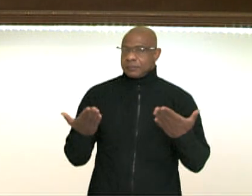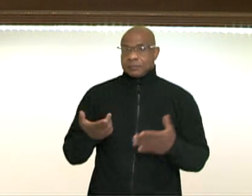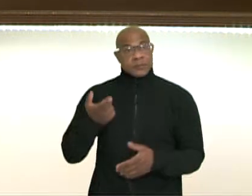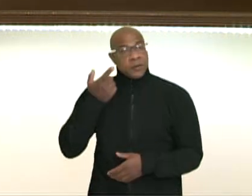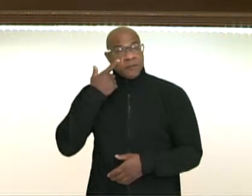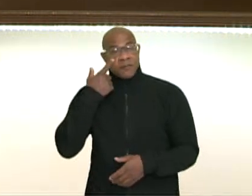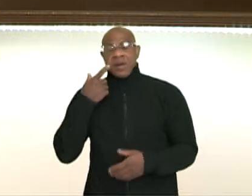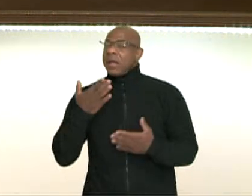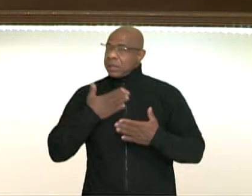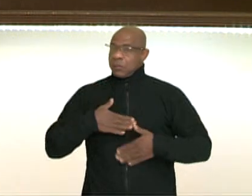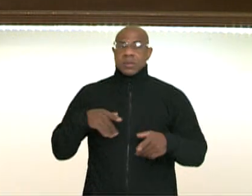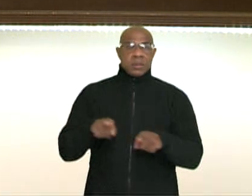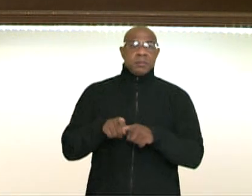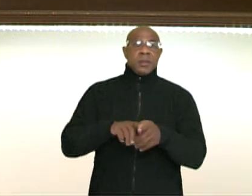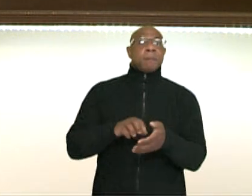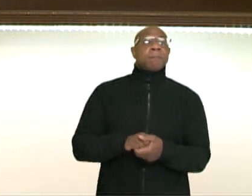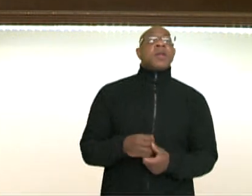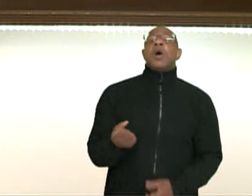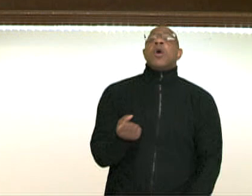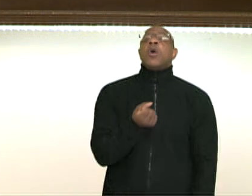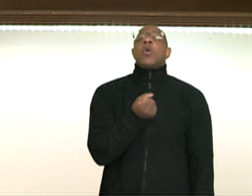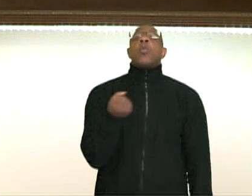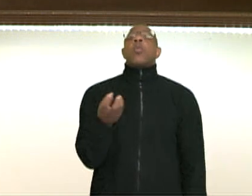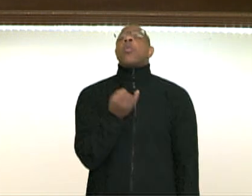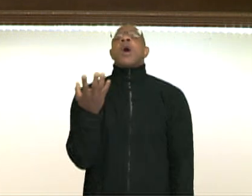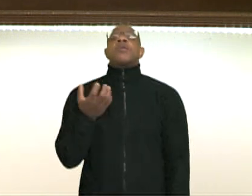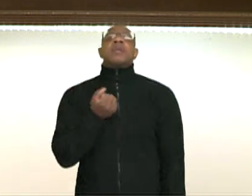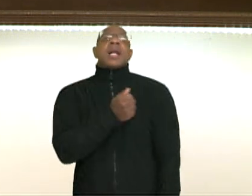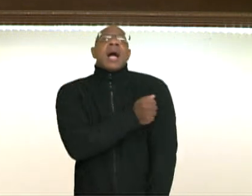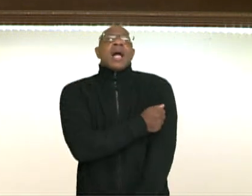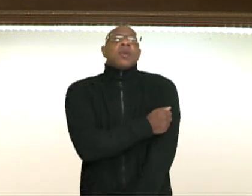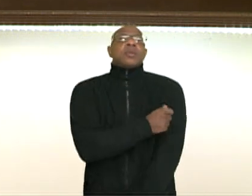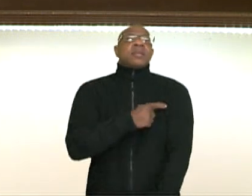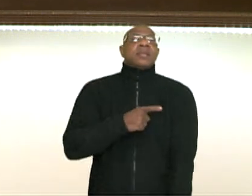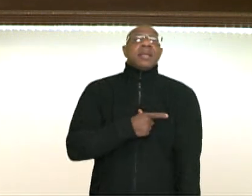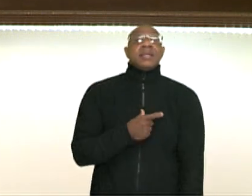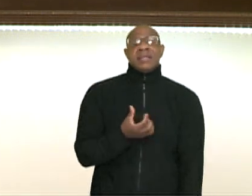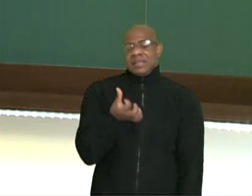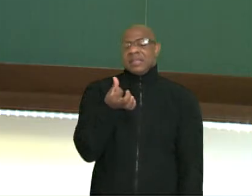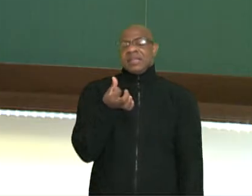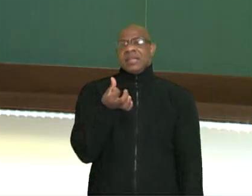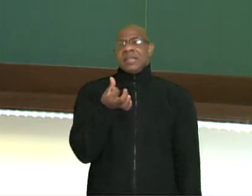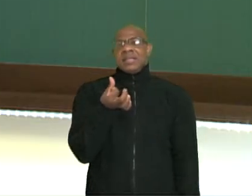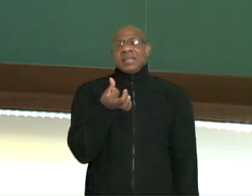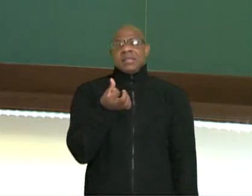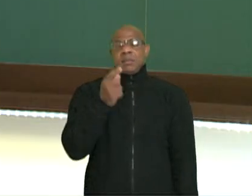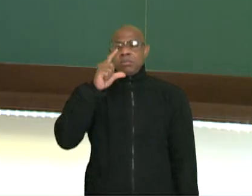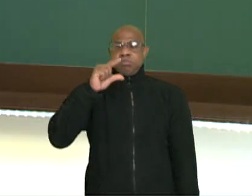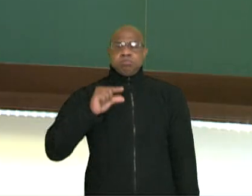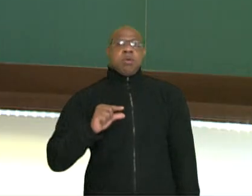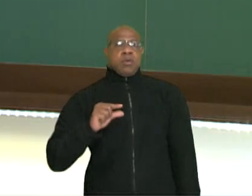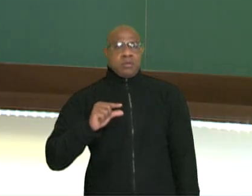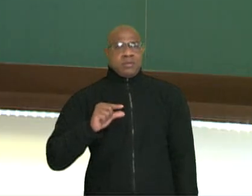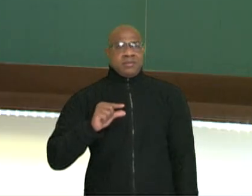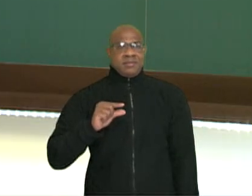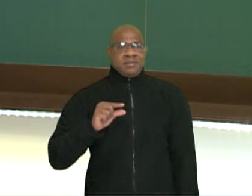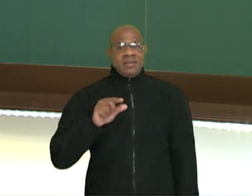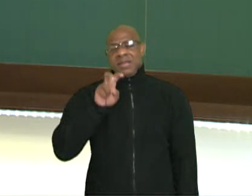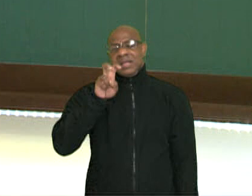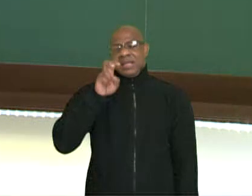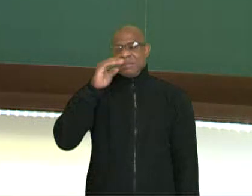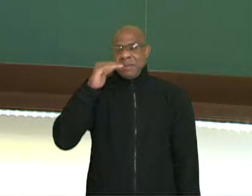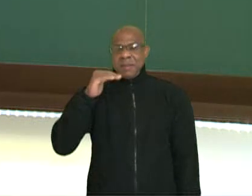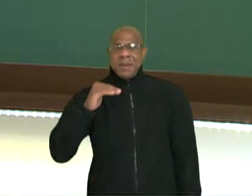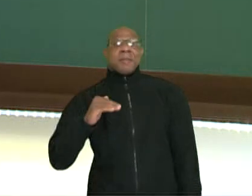Esse também é tranquilo, né? Olha lá, dado o gráfico, número de alunos que estão abaixo da média 6. Abaixo, gente. Então é só você